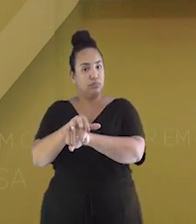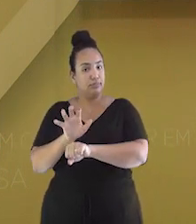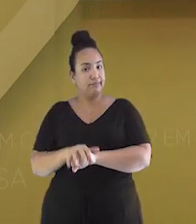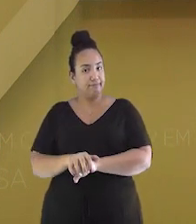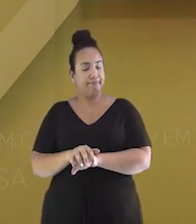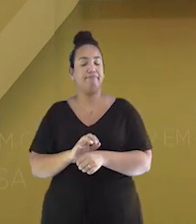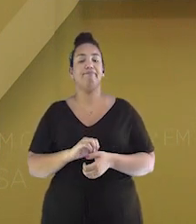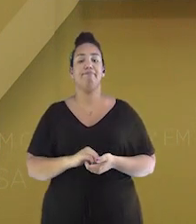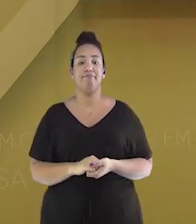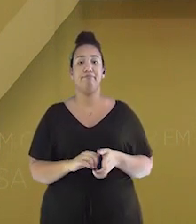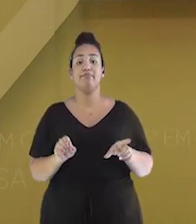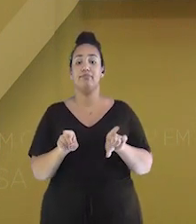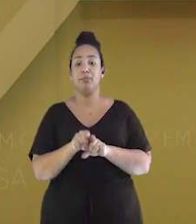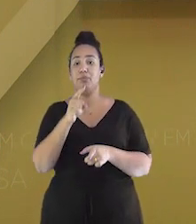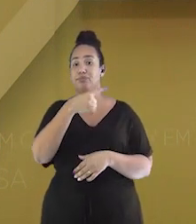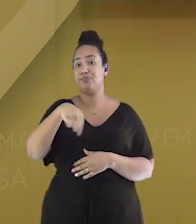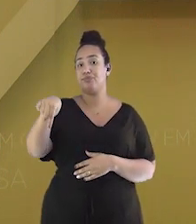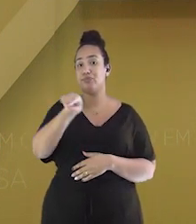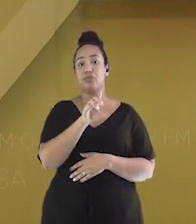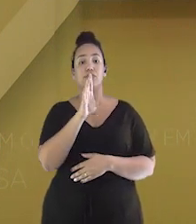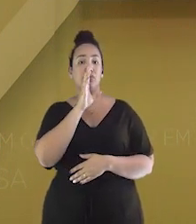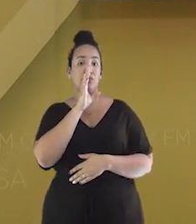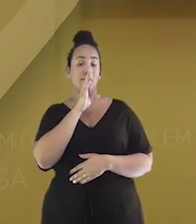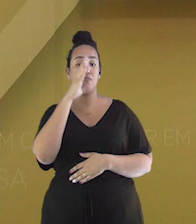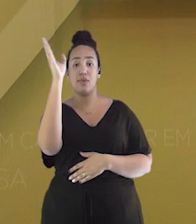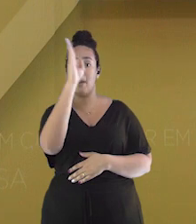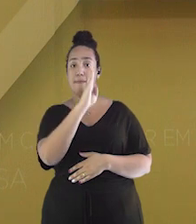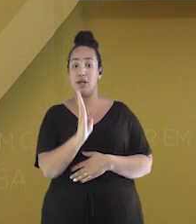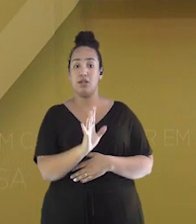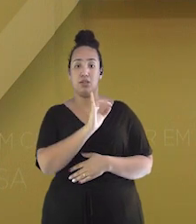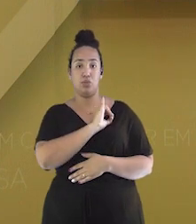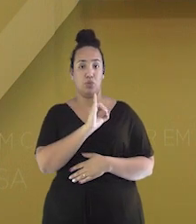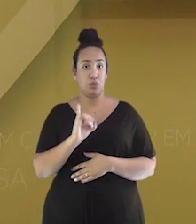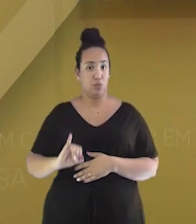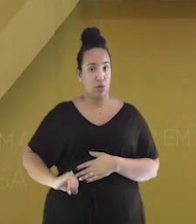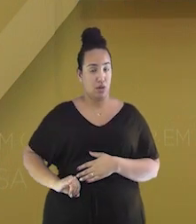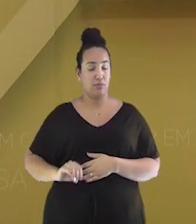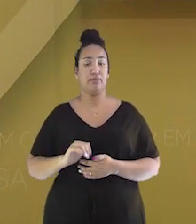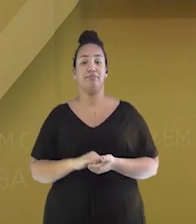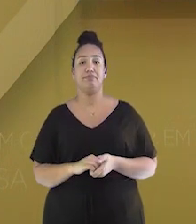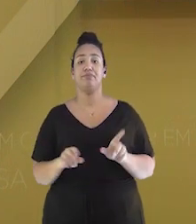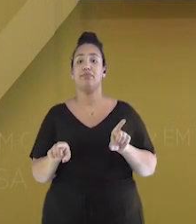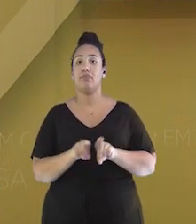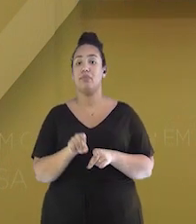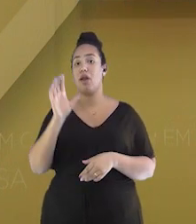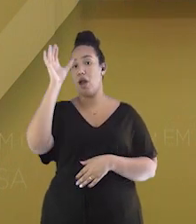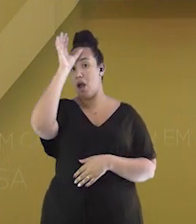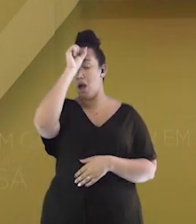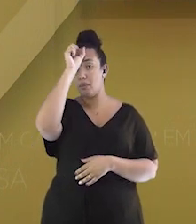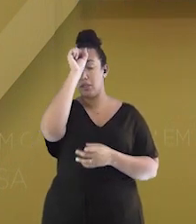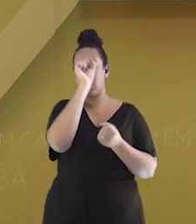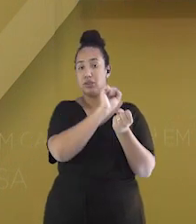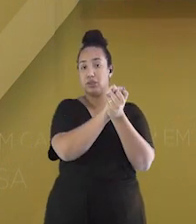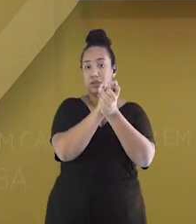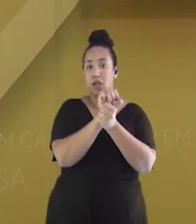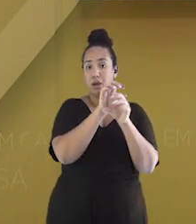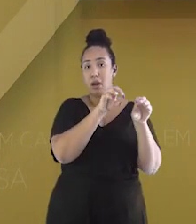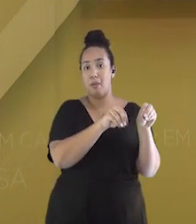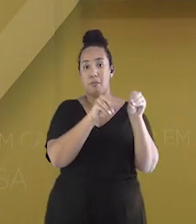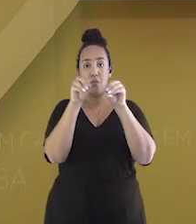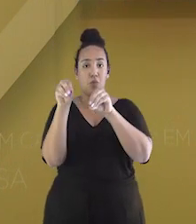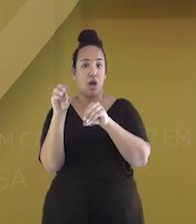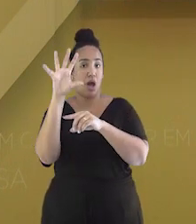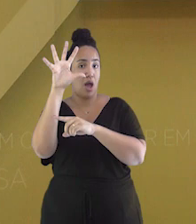herança. Conhecemos também o Brasil imperial. Vimos o processo de transição dos escravos da África